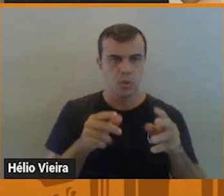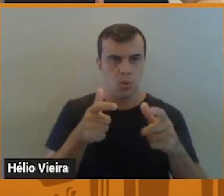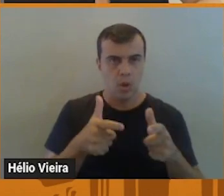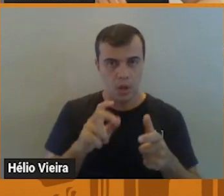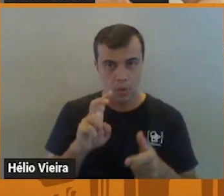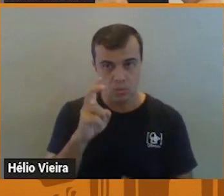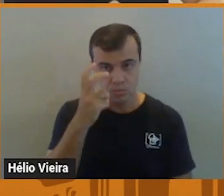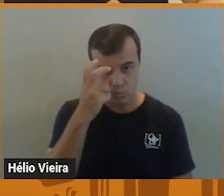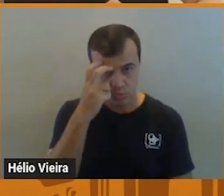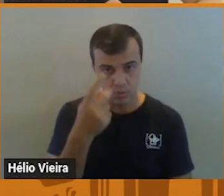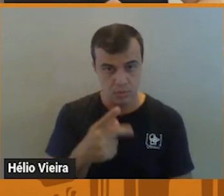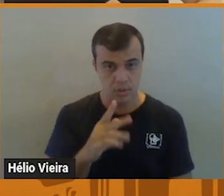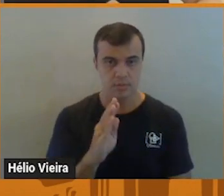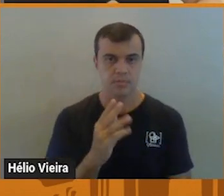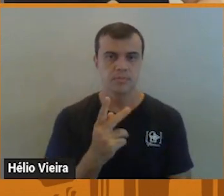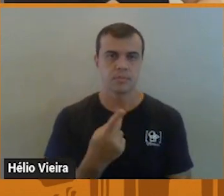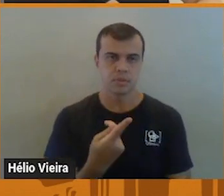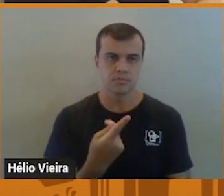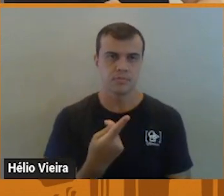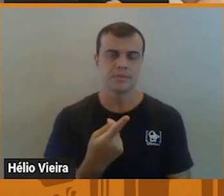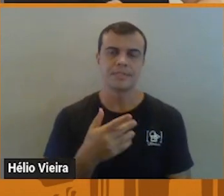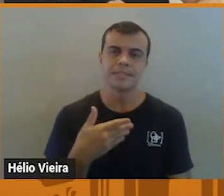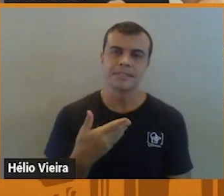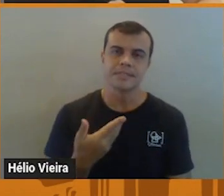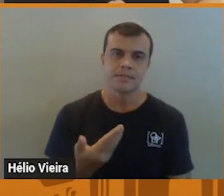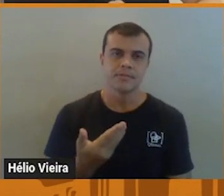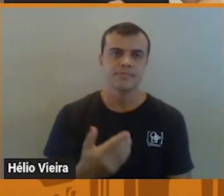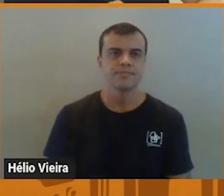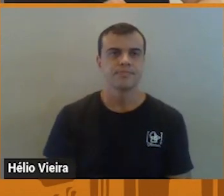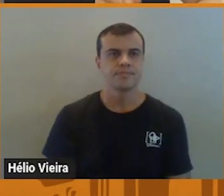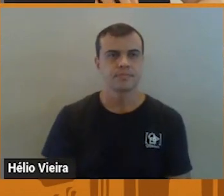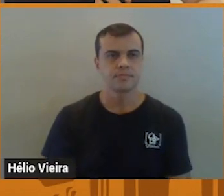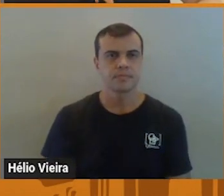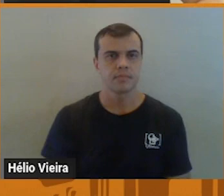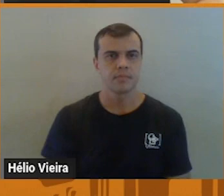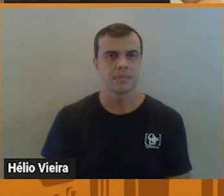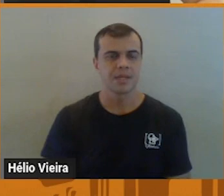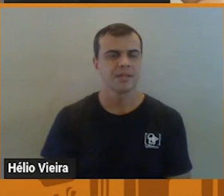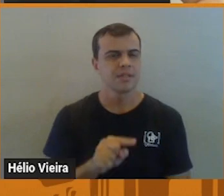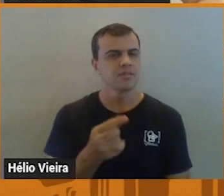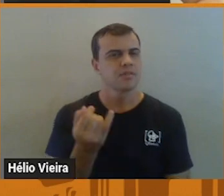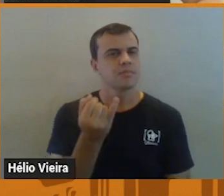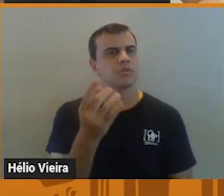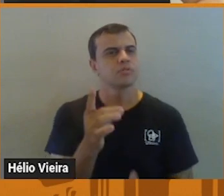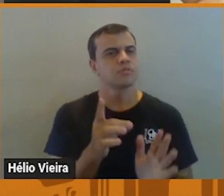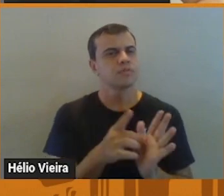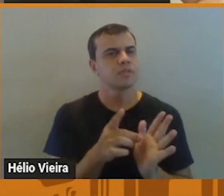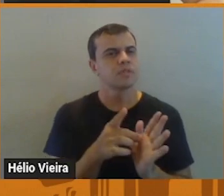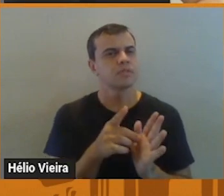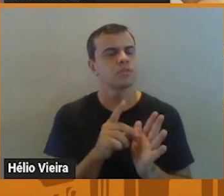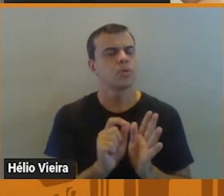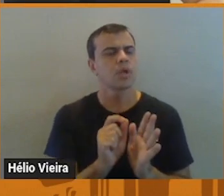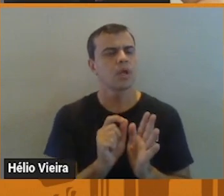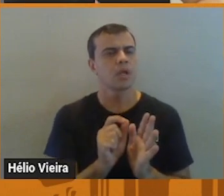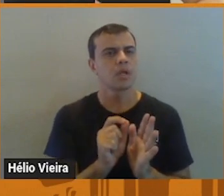culturais aqui de Belo Horizonte. Então, isso é uma forma de fazer com que esses